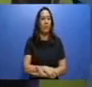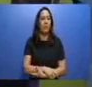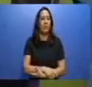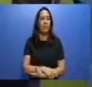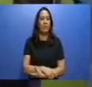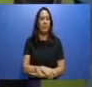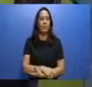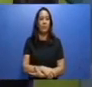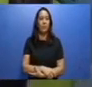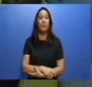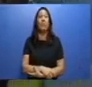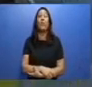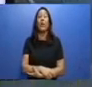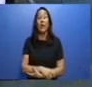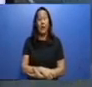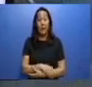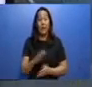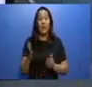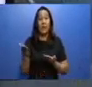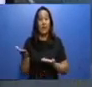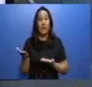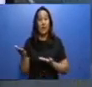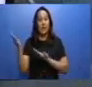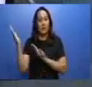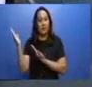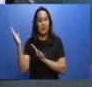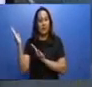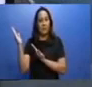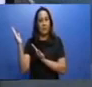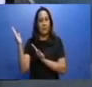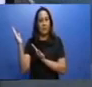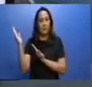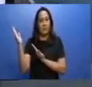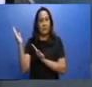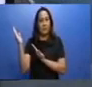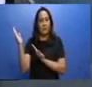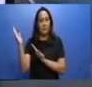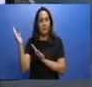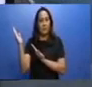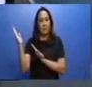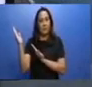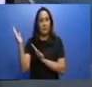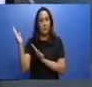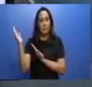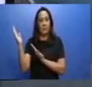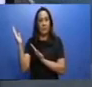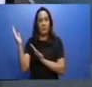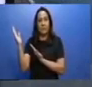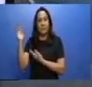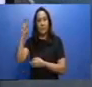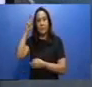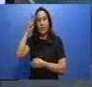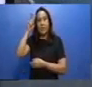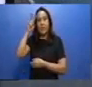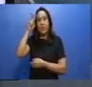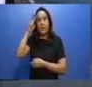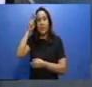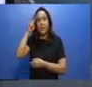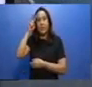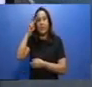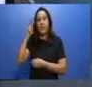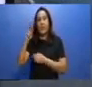O que mais? Olha só, essa parte branquinha, olha só. Essa parte branquinha aqui, se eu